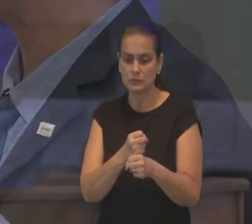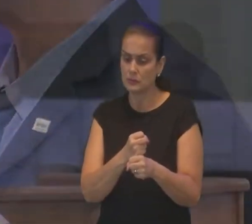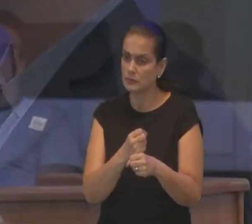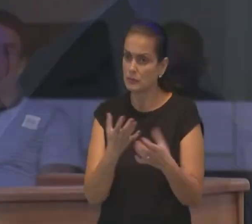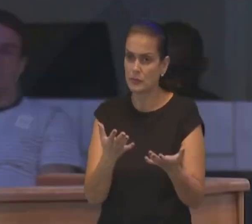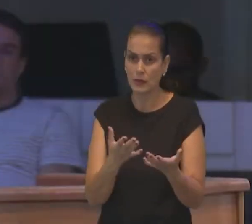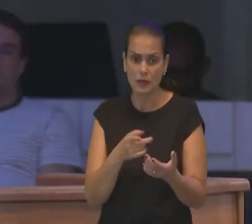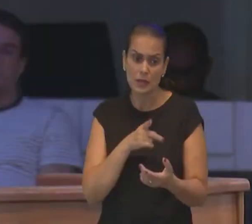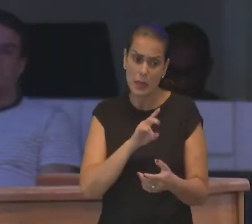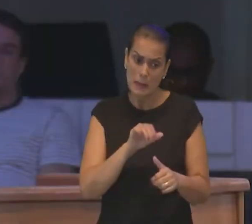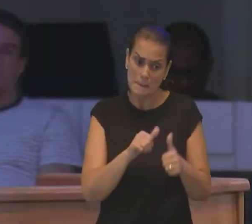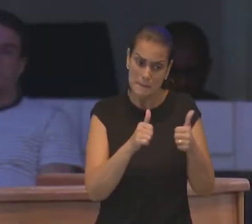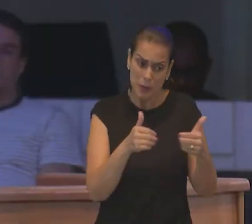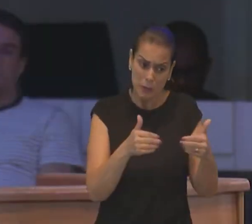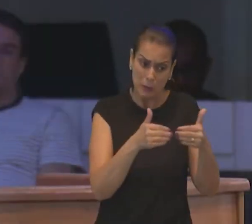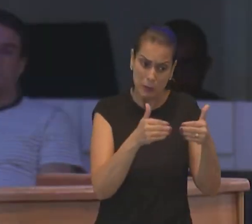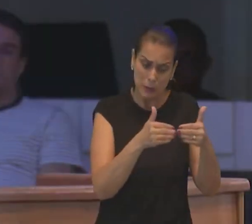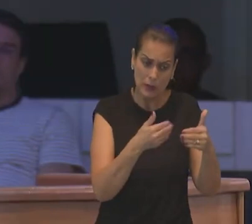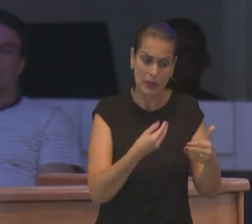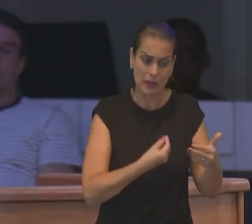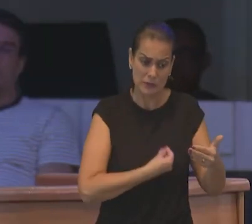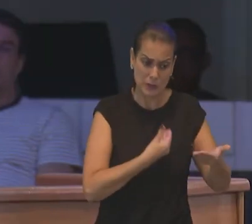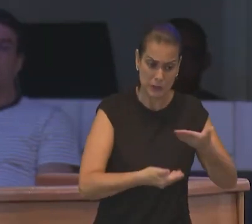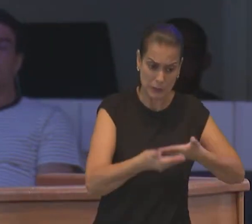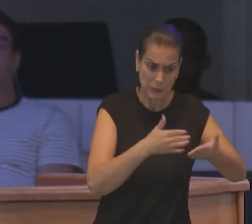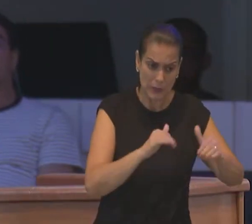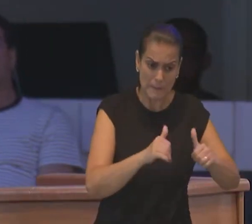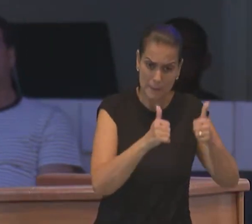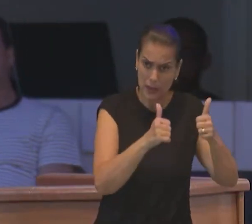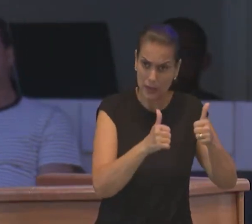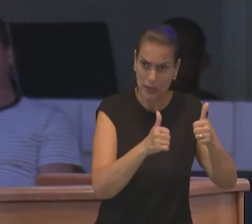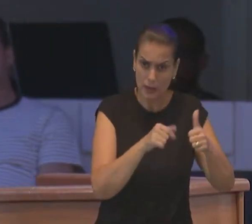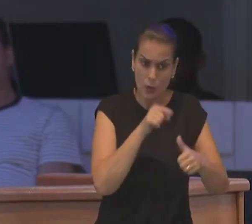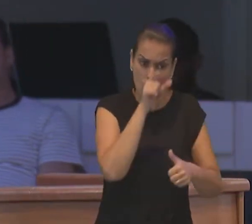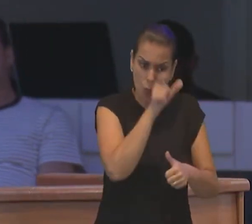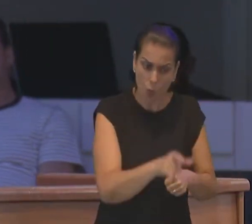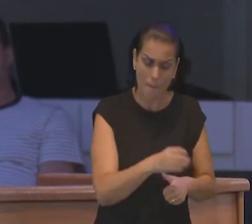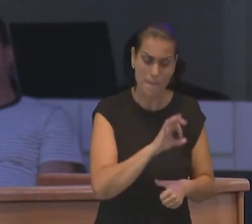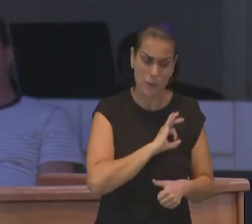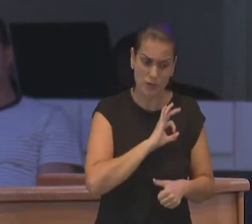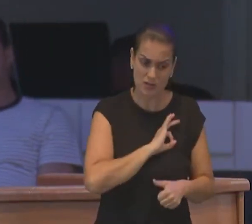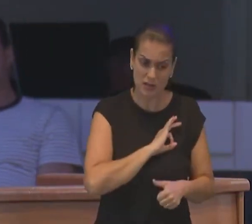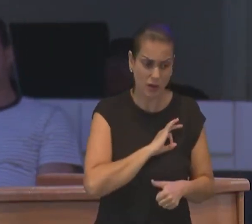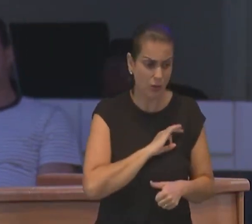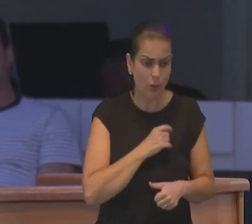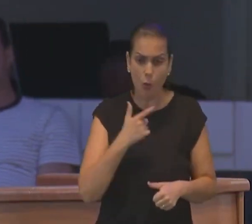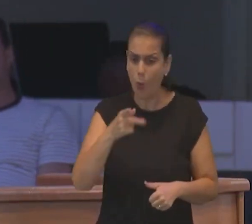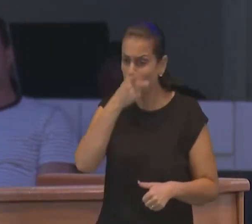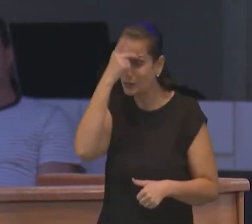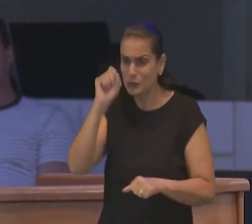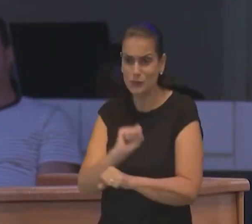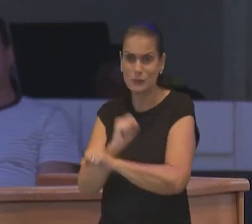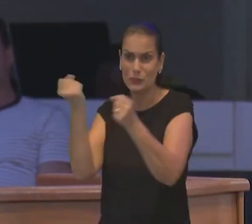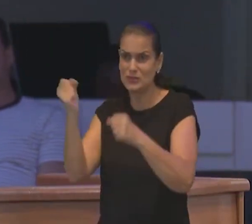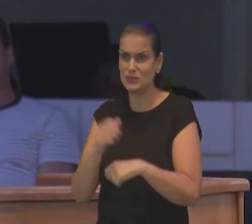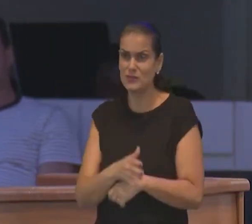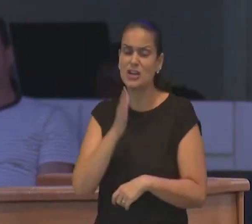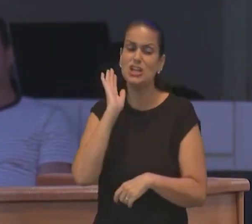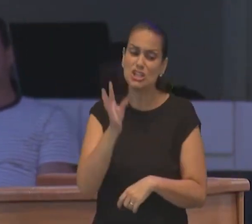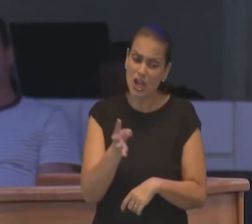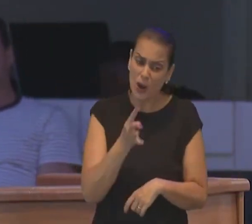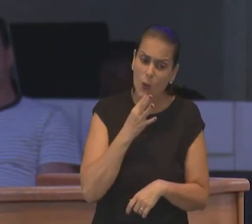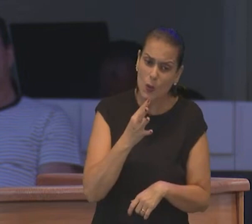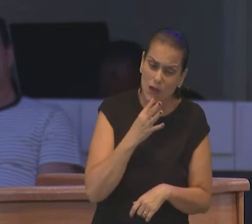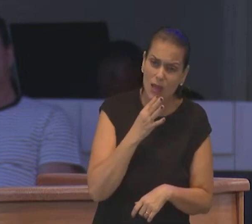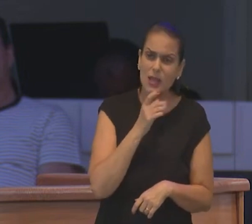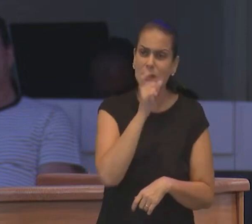bem com esse policial, você não vai mais conviver com ninguém. Eu já conhecia ali o missionário, já conhecia